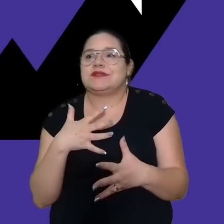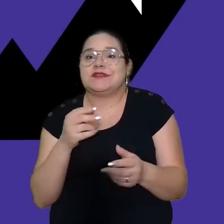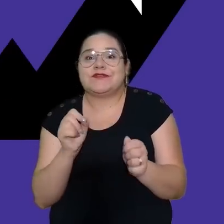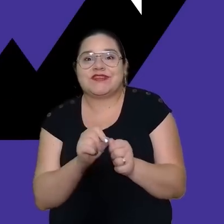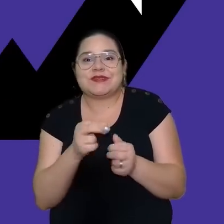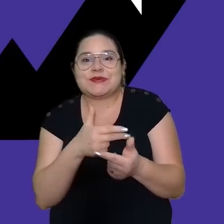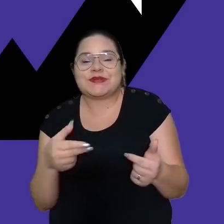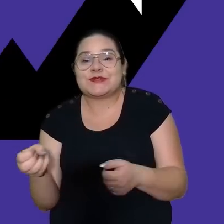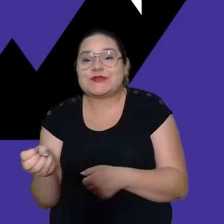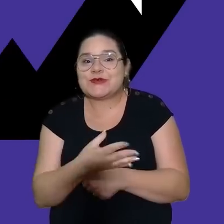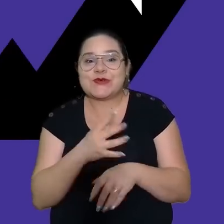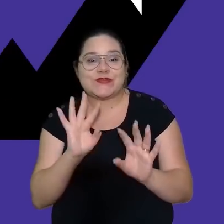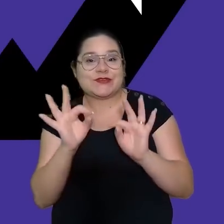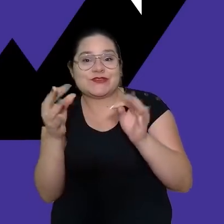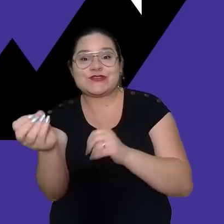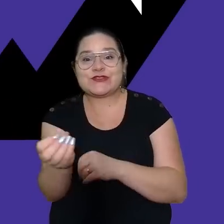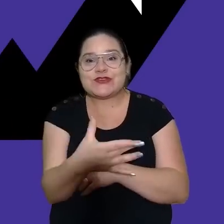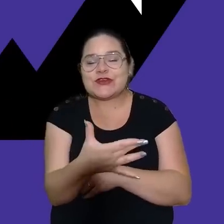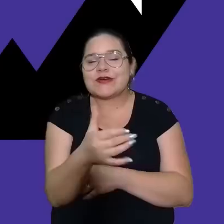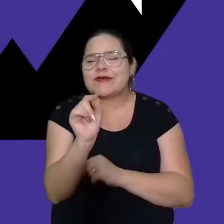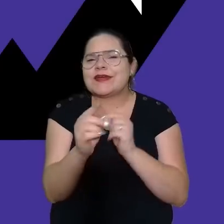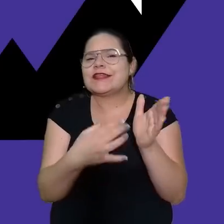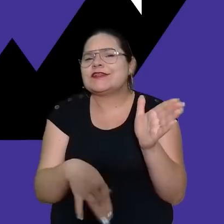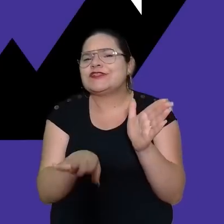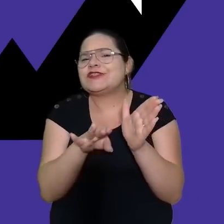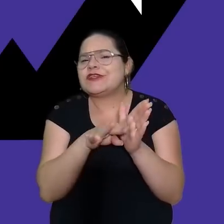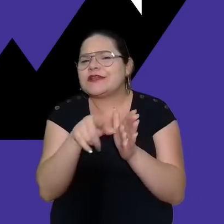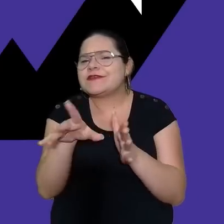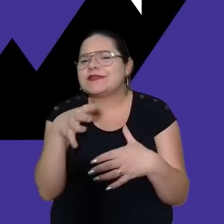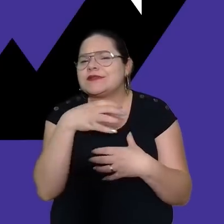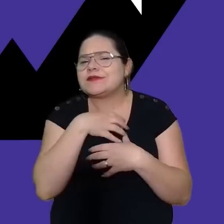tecnologias. O que está chegando por aí que vocês estão sentindo